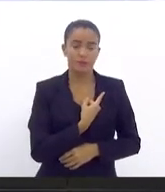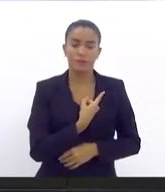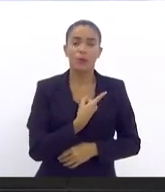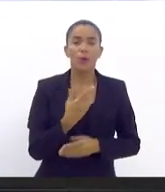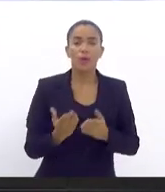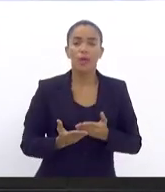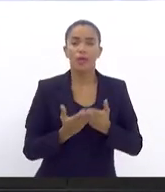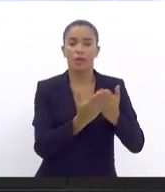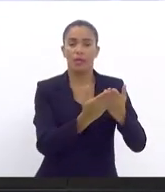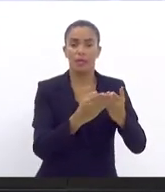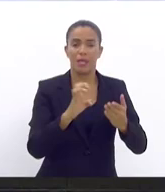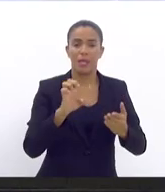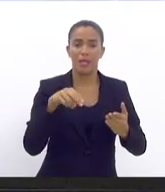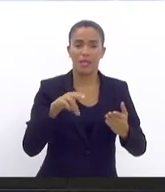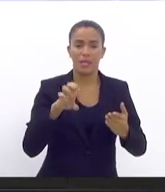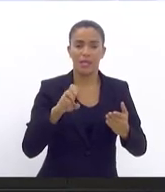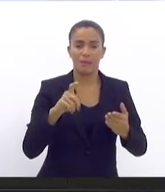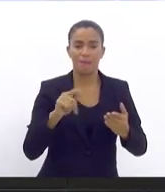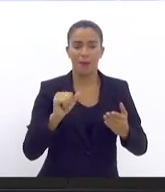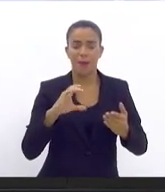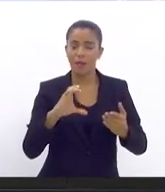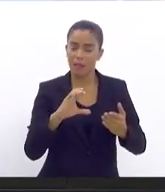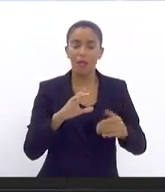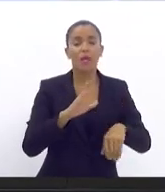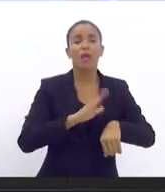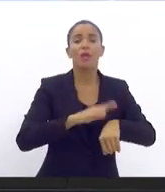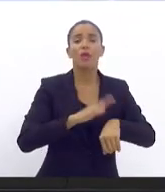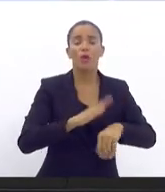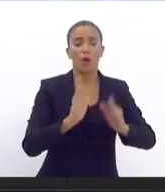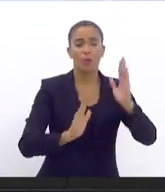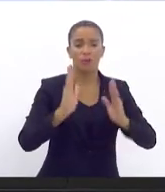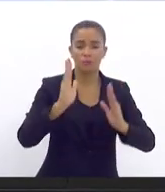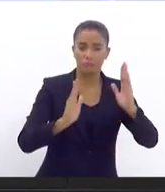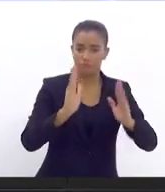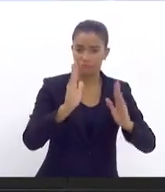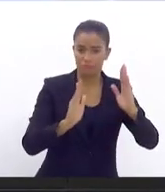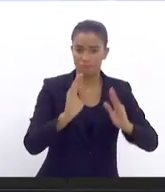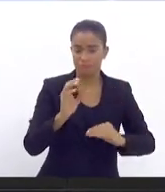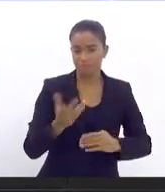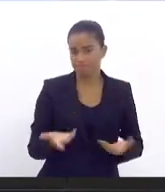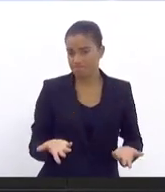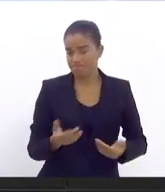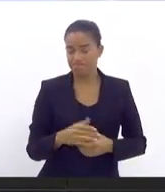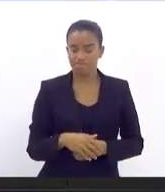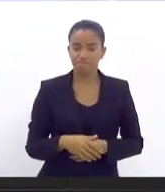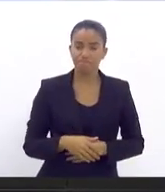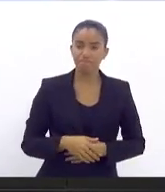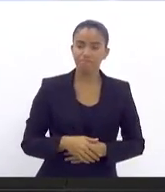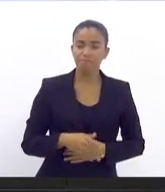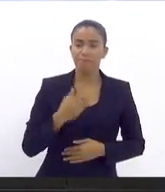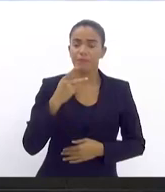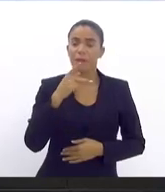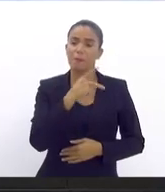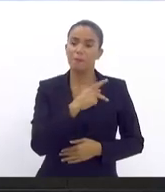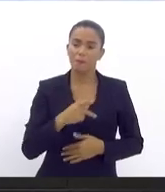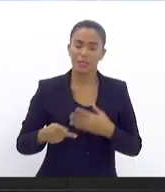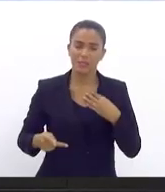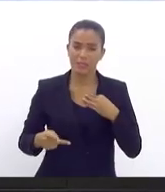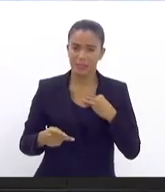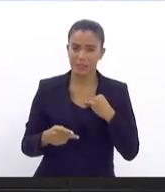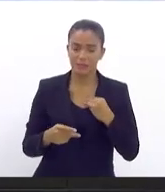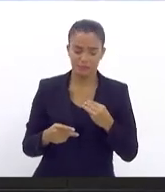mandemos para o INEPAC e a gente cobre no nosso tempo, que se deixar para o Poder Executivo nunca vai ser... Presidente. Pois